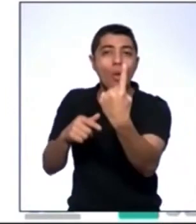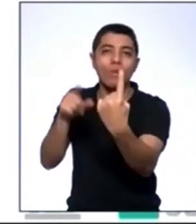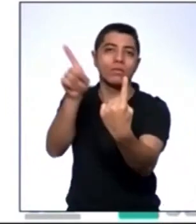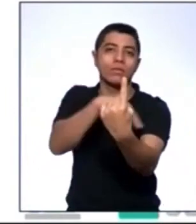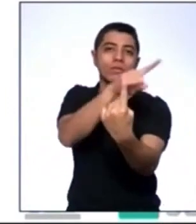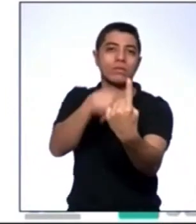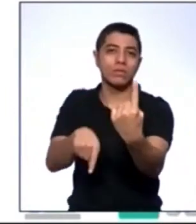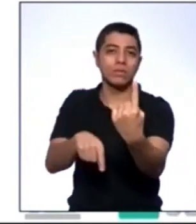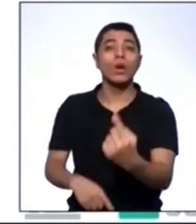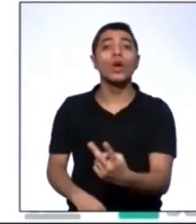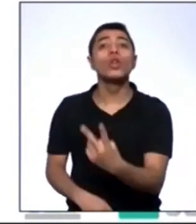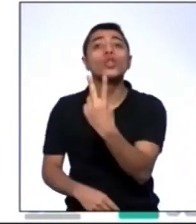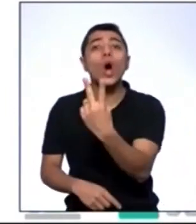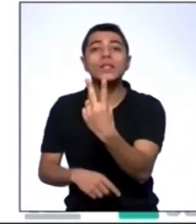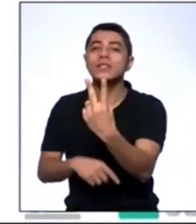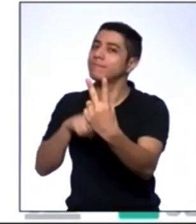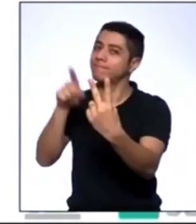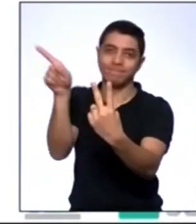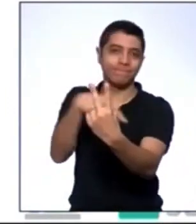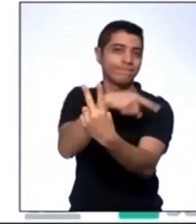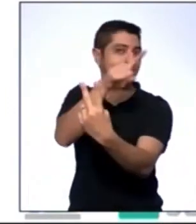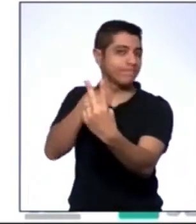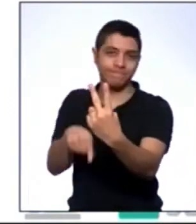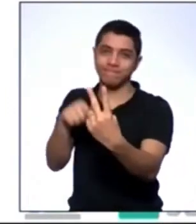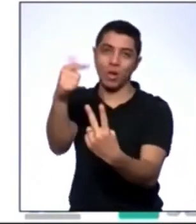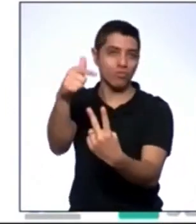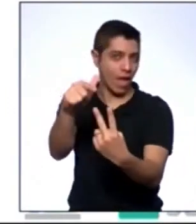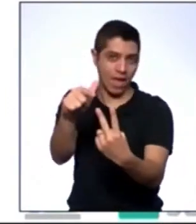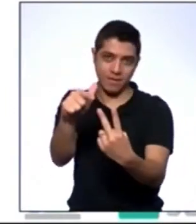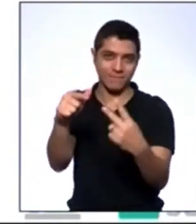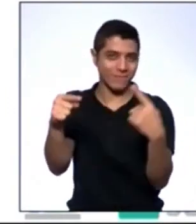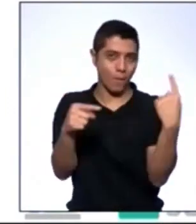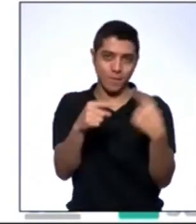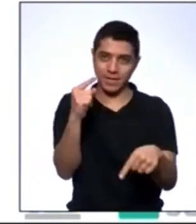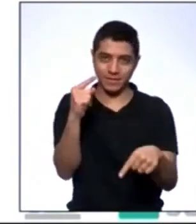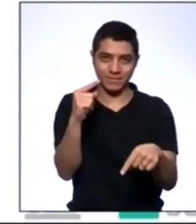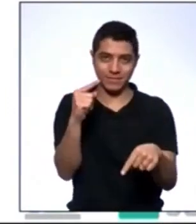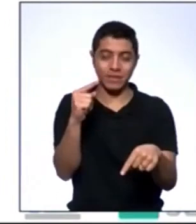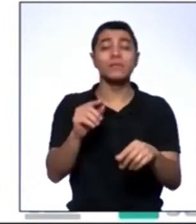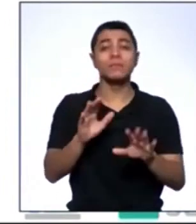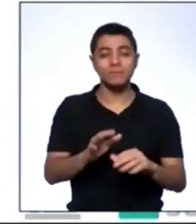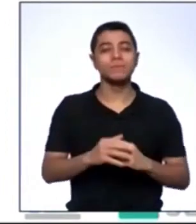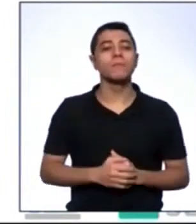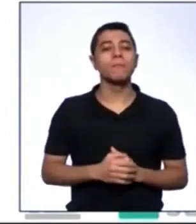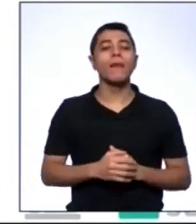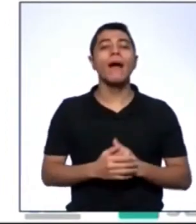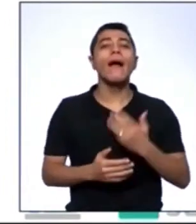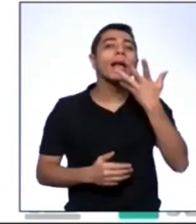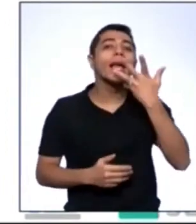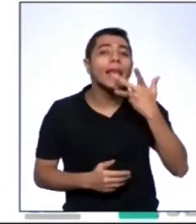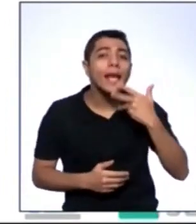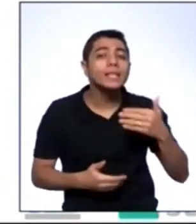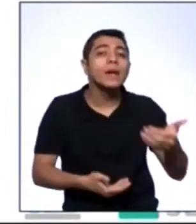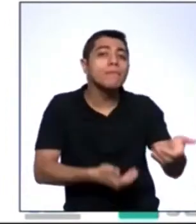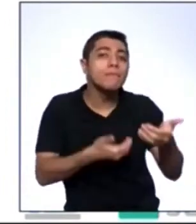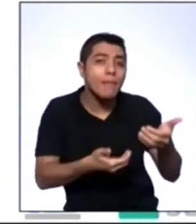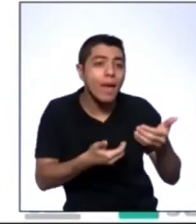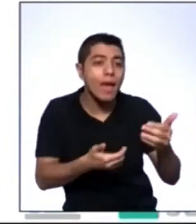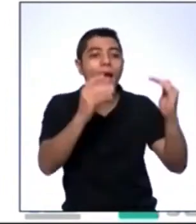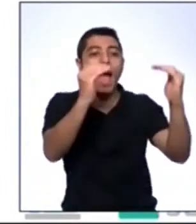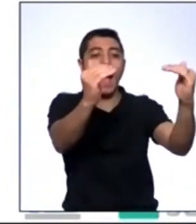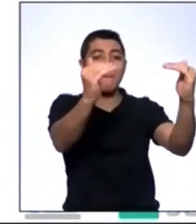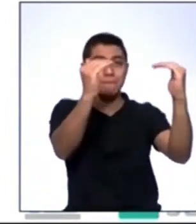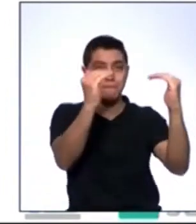bebê. Sobrou o 3 e o 4. Pensa agora a próxima bandinha. Olha a próxima bandinha da criança. Catou? Olha